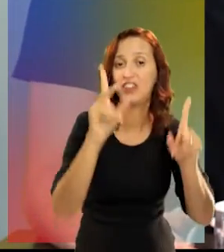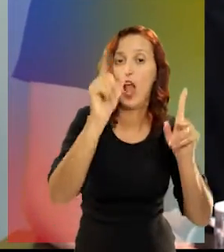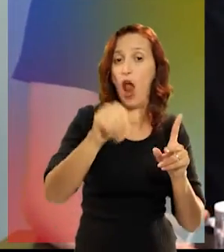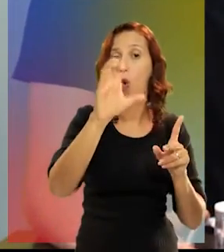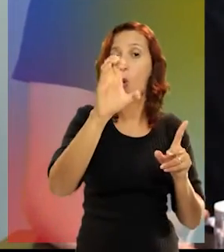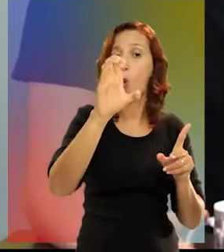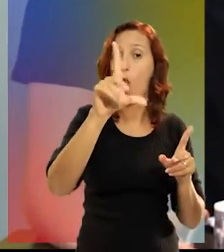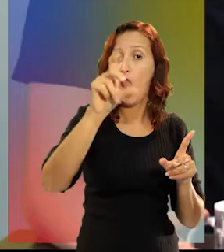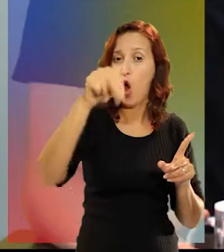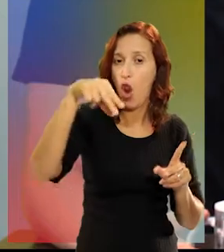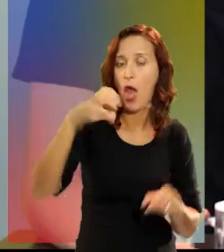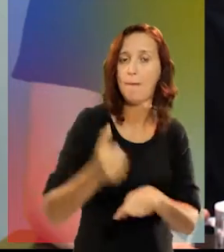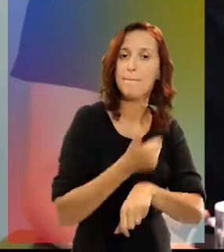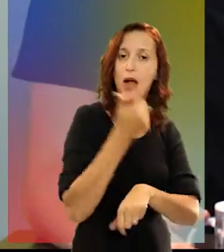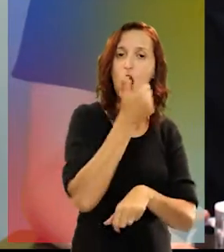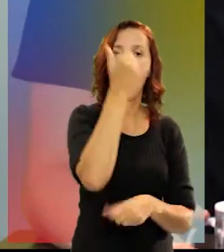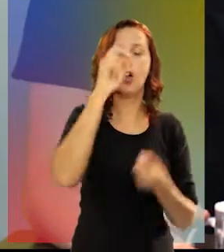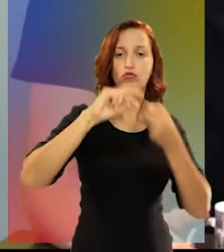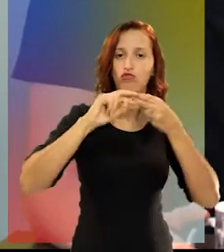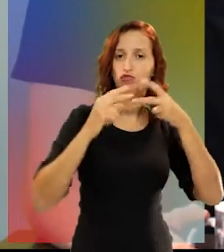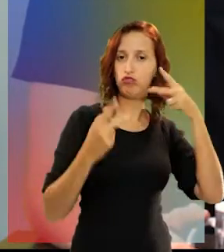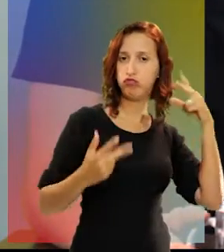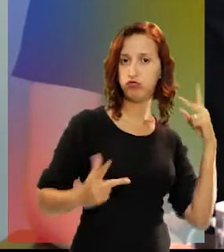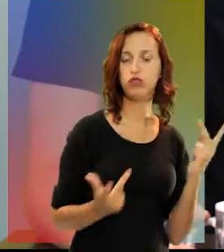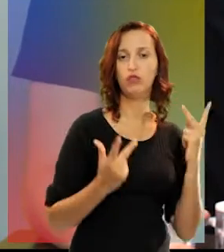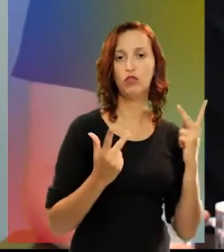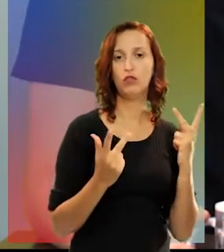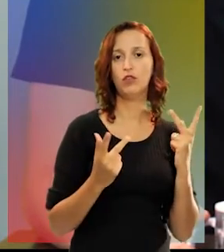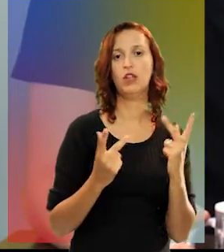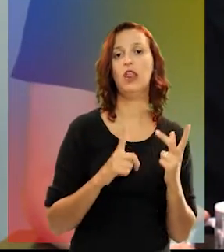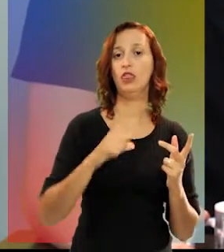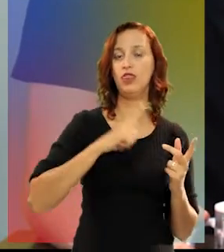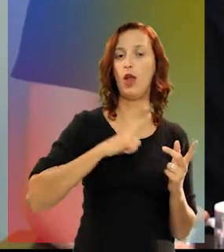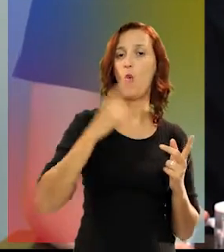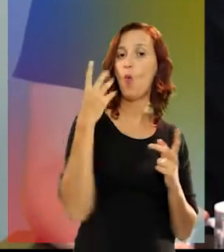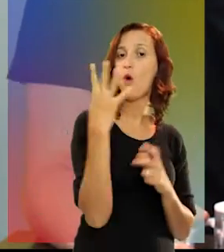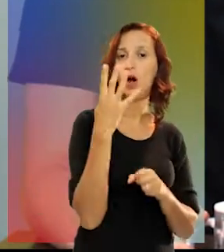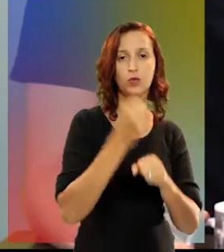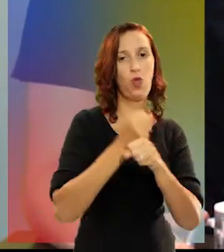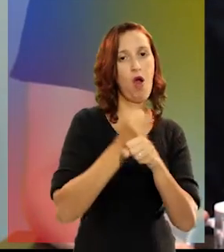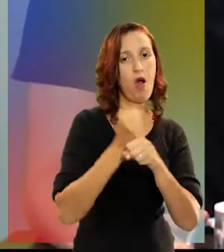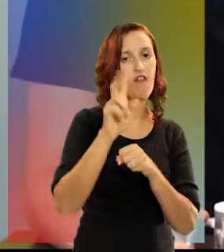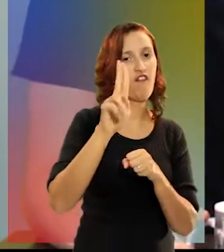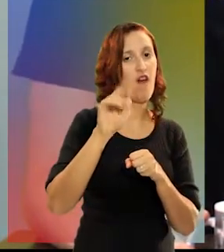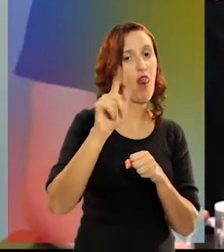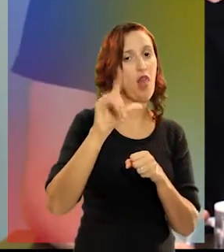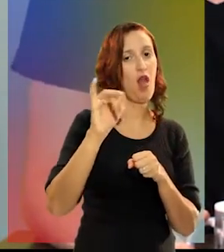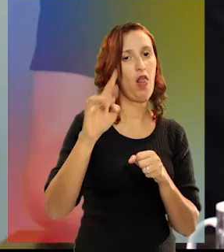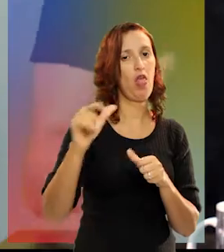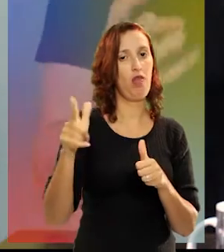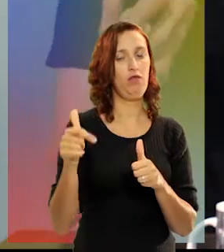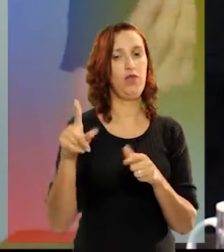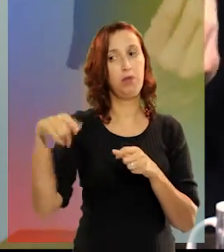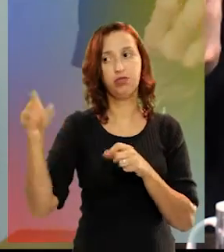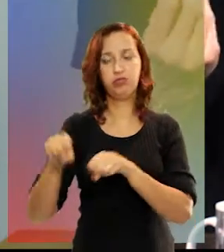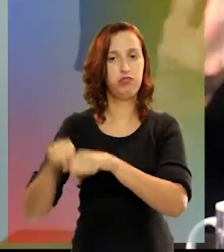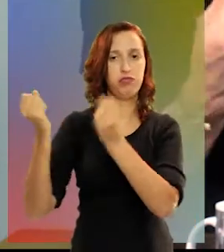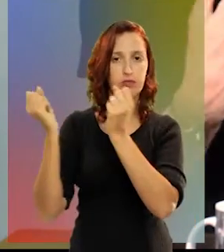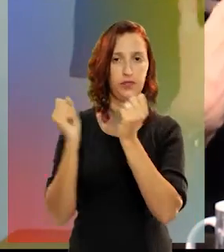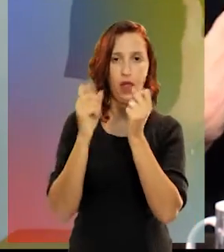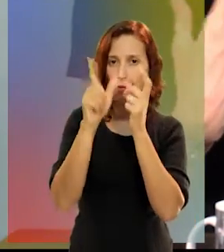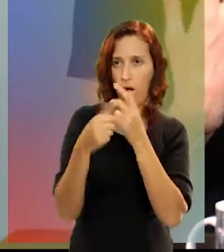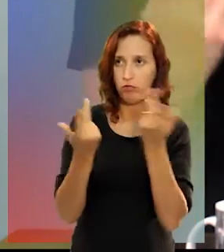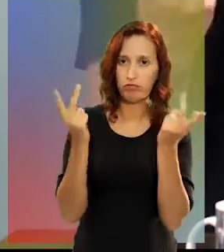melhoramento genético que tem prazo de validade de 5 anos, e deu. 4 anos, enfim. Prazo de validade de 4 anos e deu. São